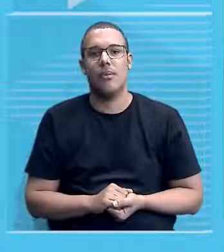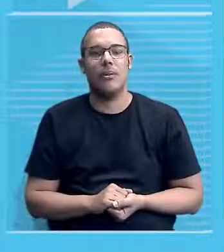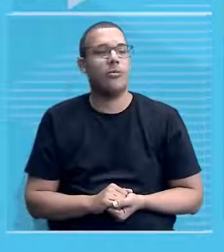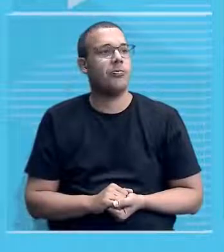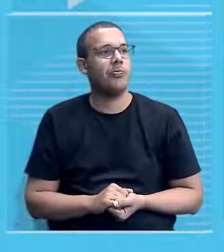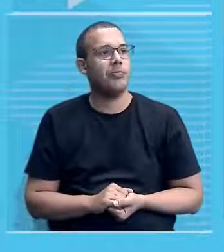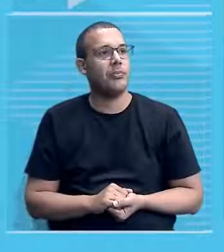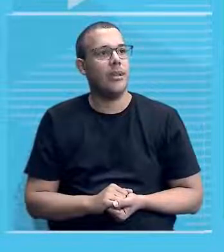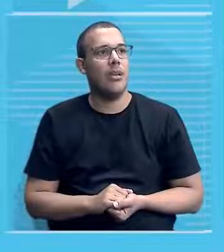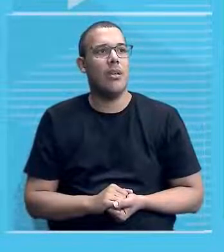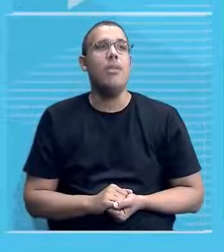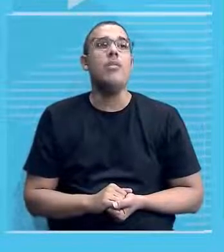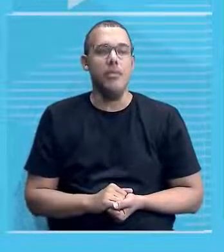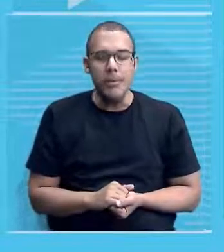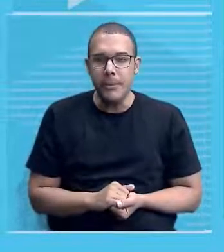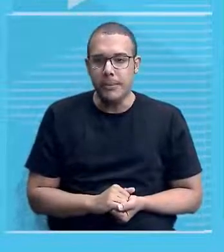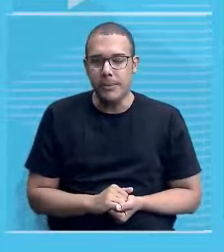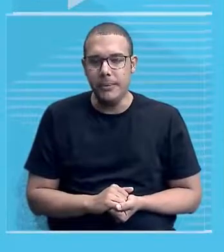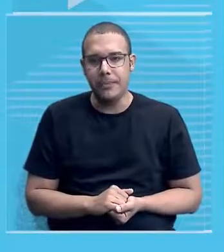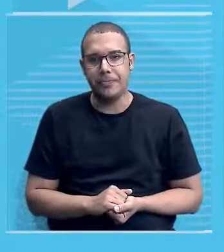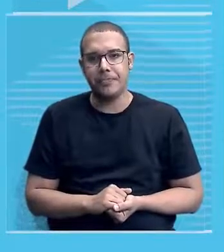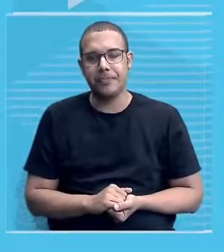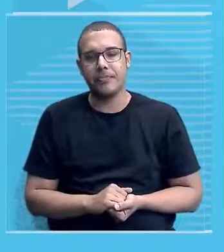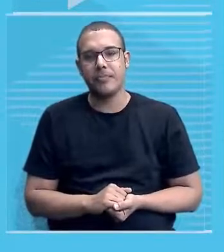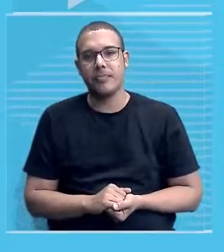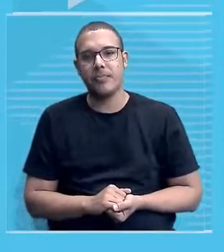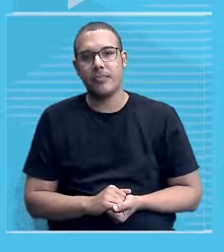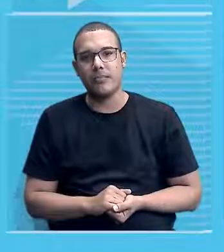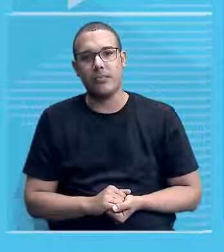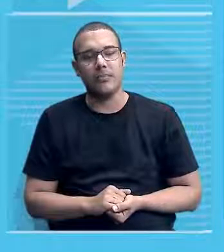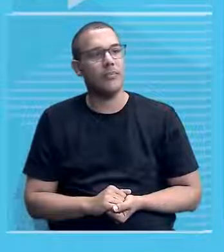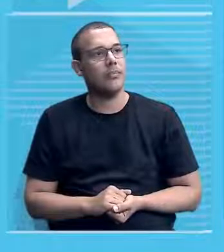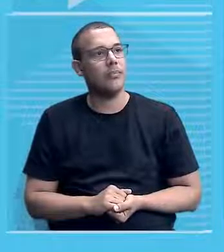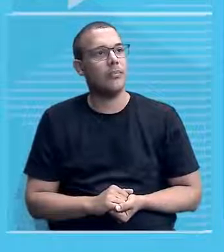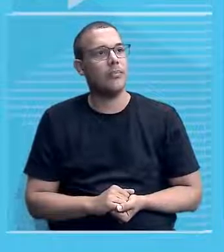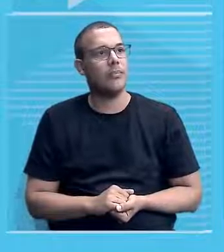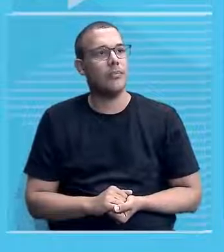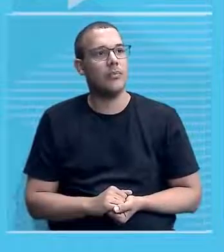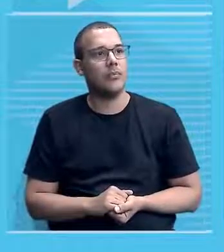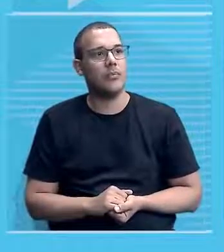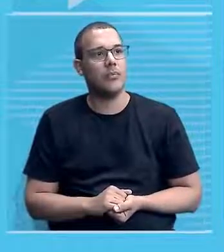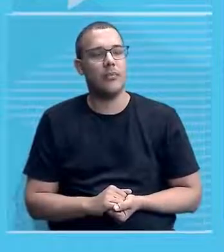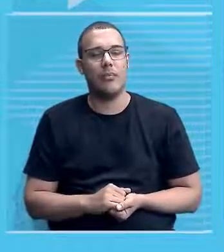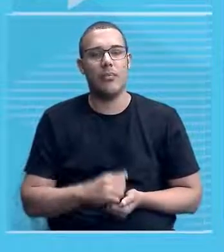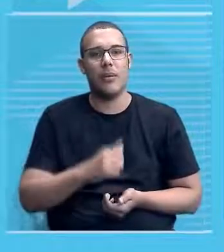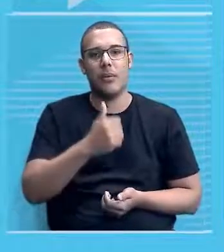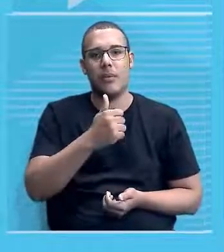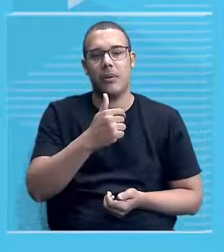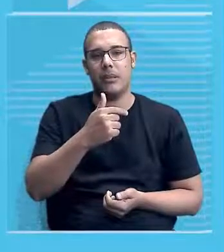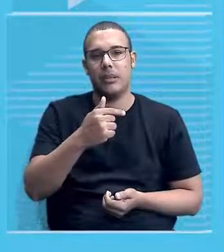vamos ver como é que isso se ajustou tá aqui o Cláudio 1.729